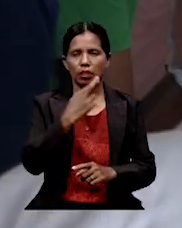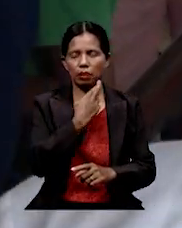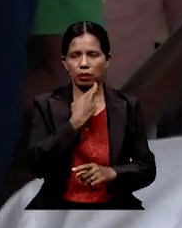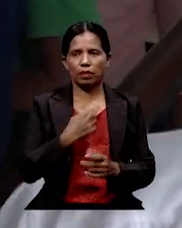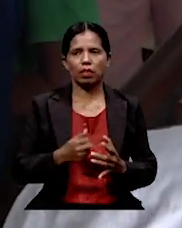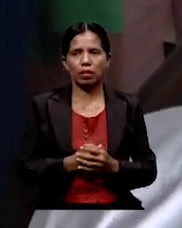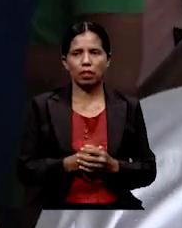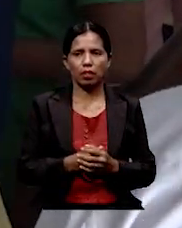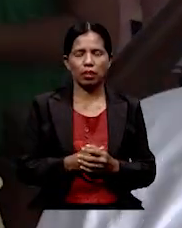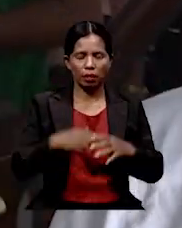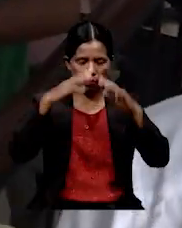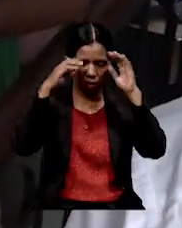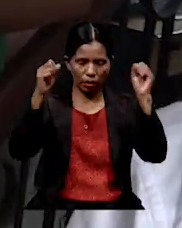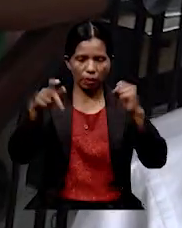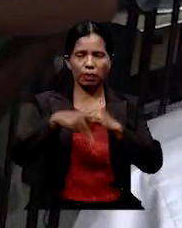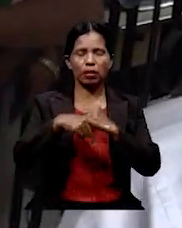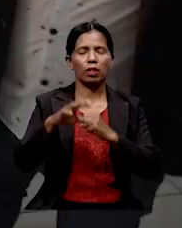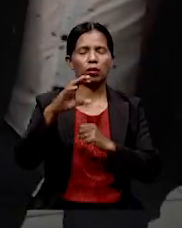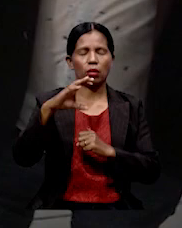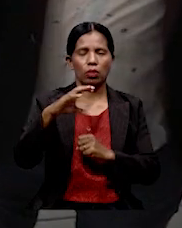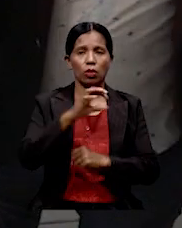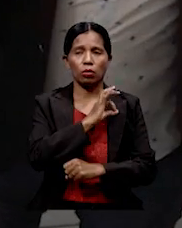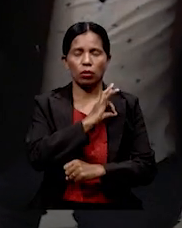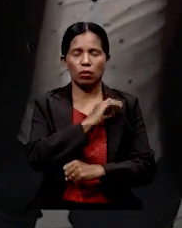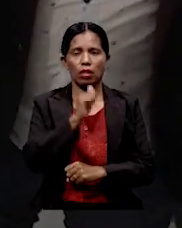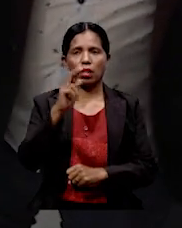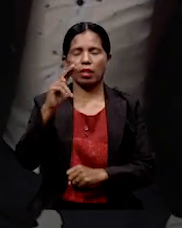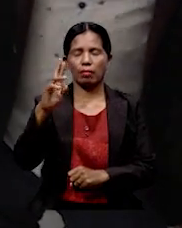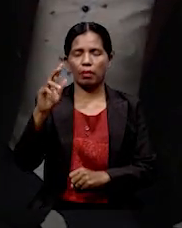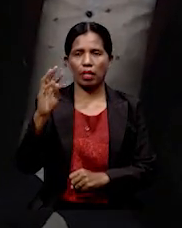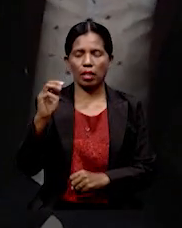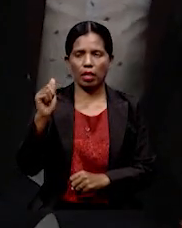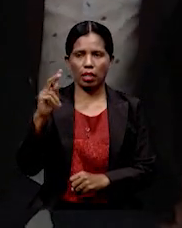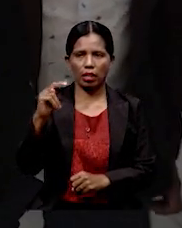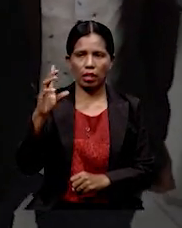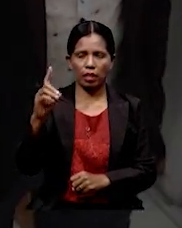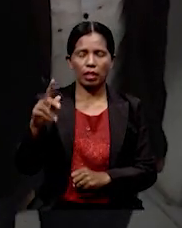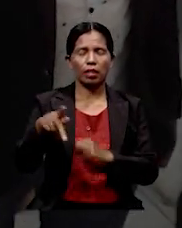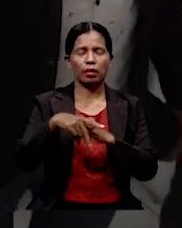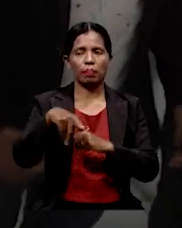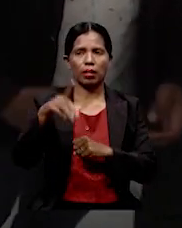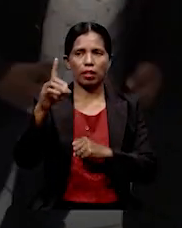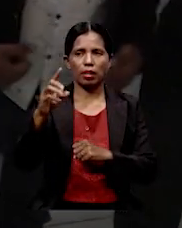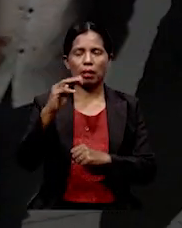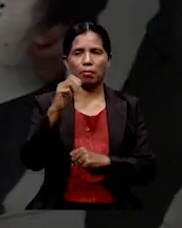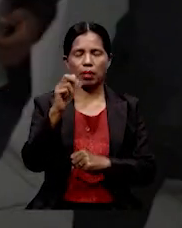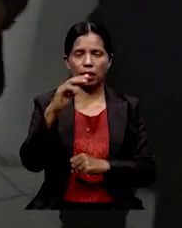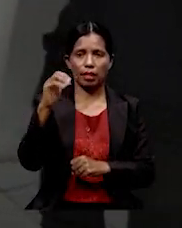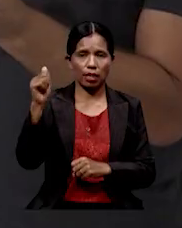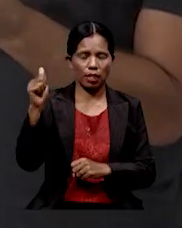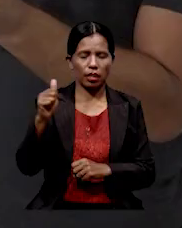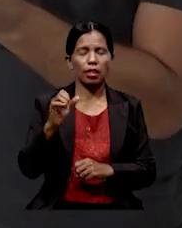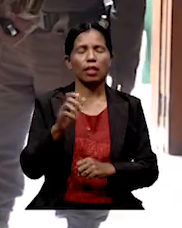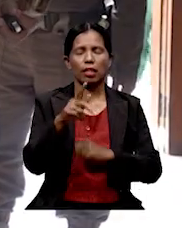Horta. Presidente Partido Cunto Armanda Berta. Candidato PD Mariano Assanami Sabino. Candidatura